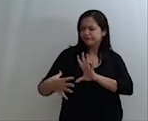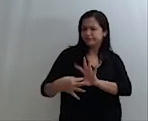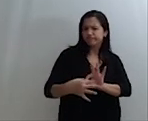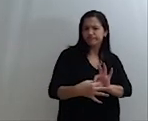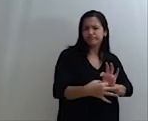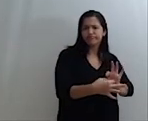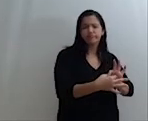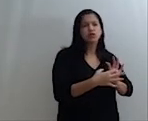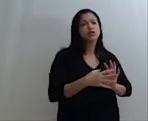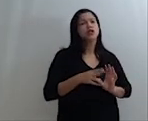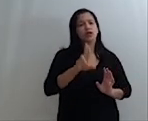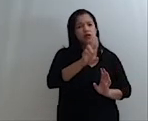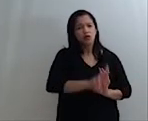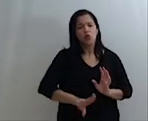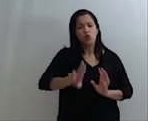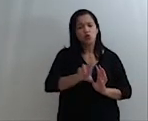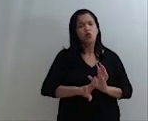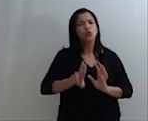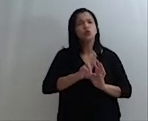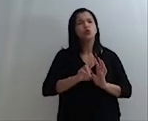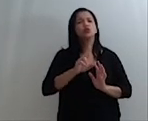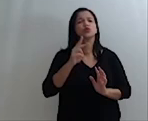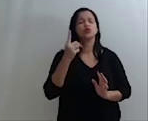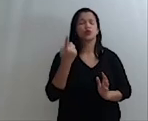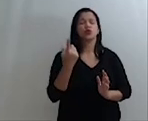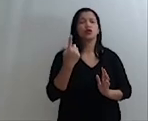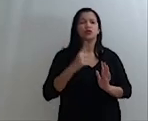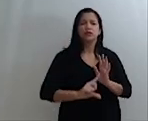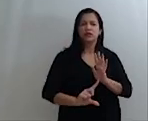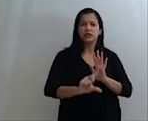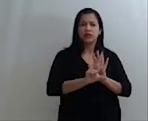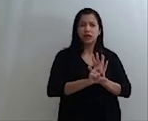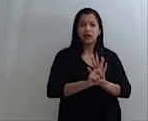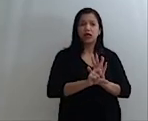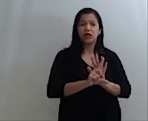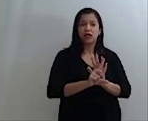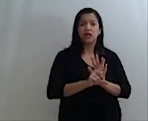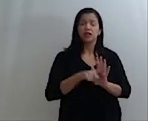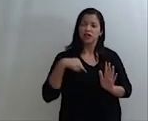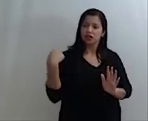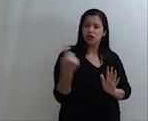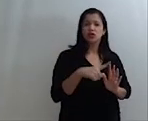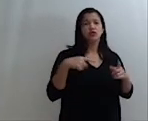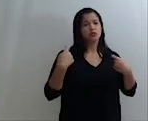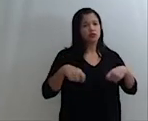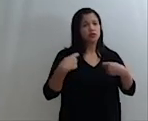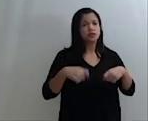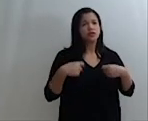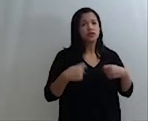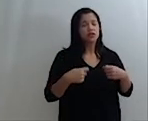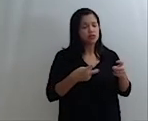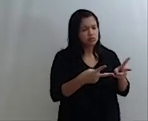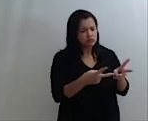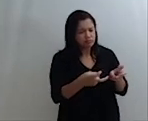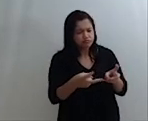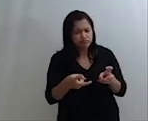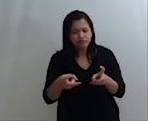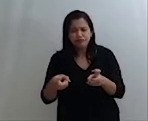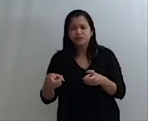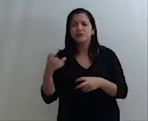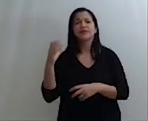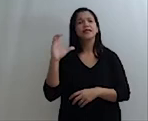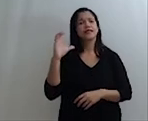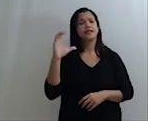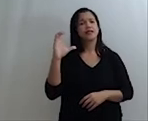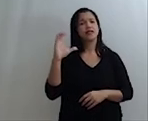depara Essa realmente é uma questão em que temos que beber do campo da ciência e aí eu vou me debruçar